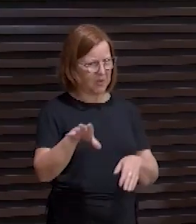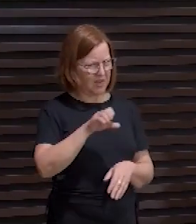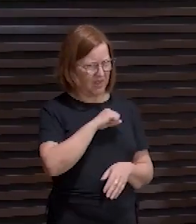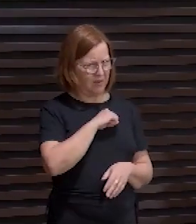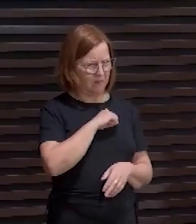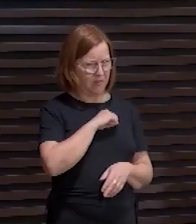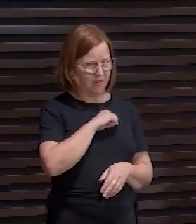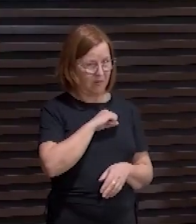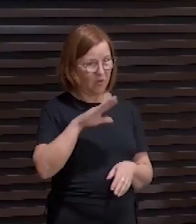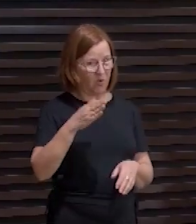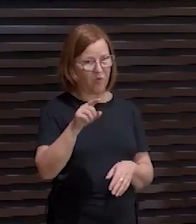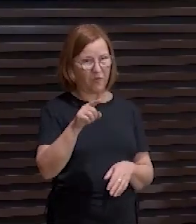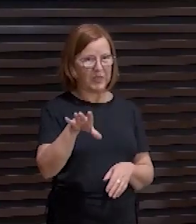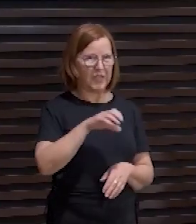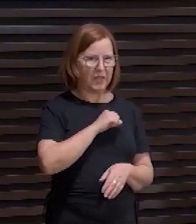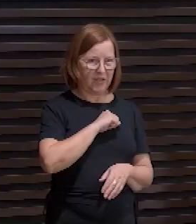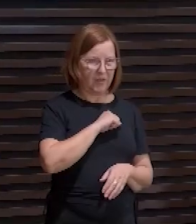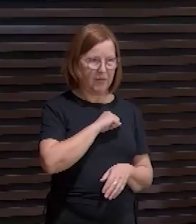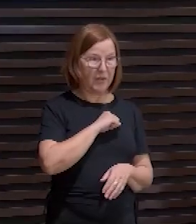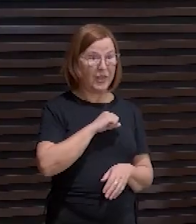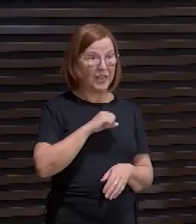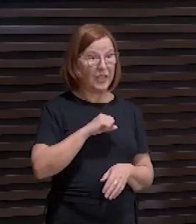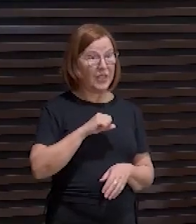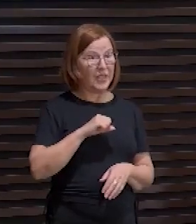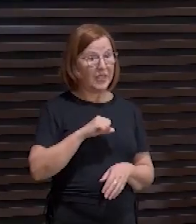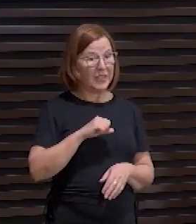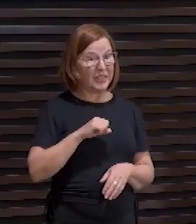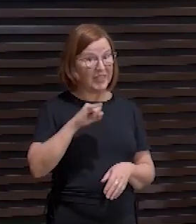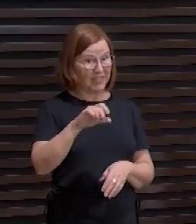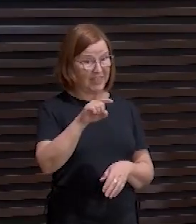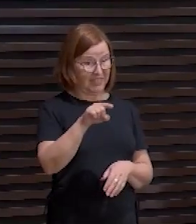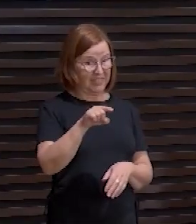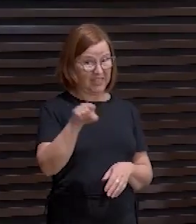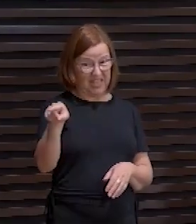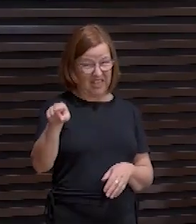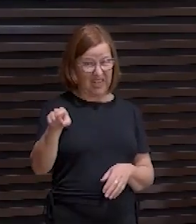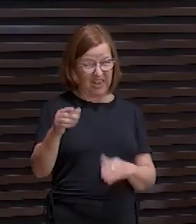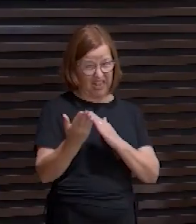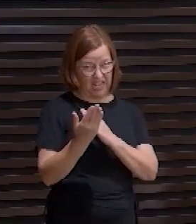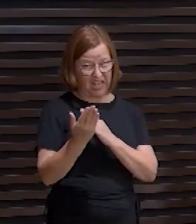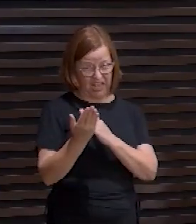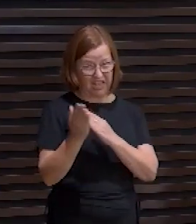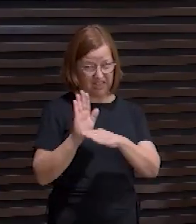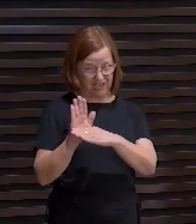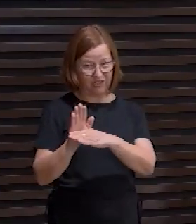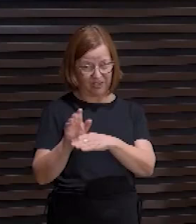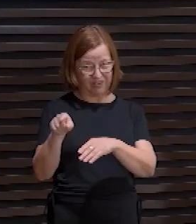se você for beneficiado? Ah não, se eu estou sendo beneficiado aqui, eu vou mostrar aqui, fingir que eu gosto.